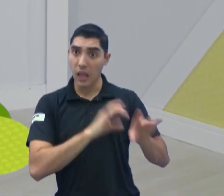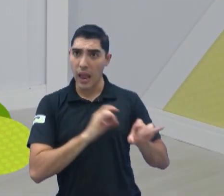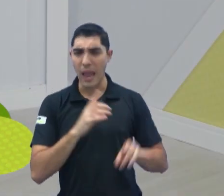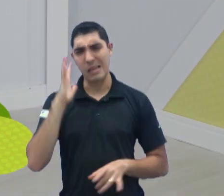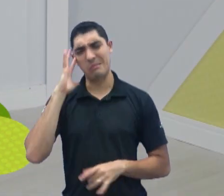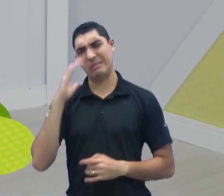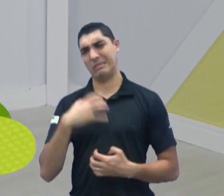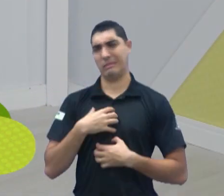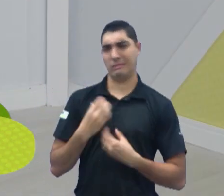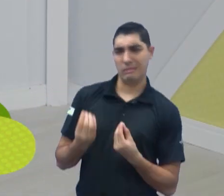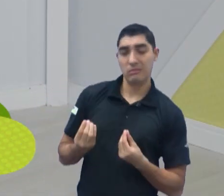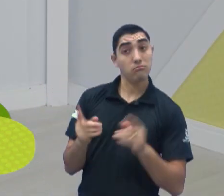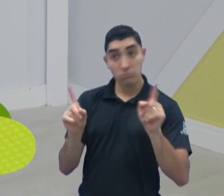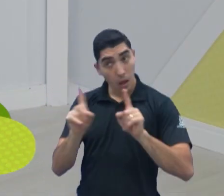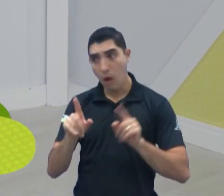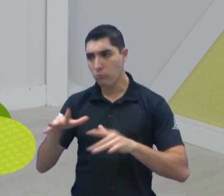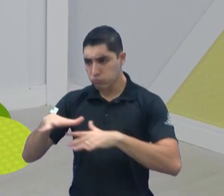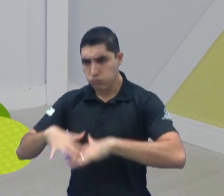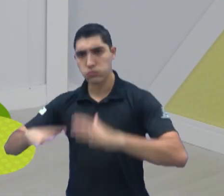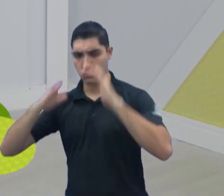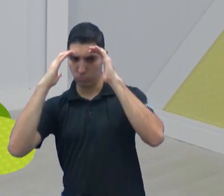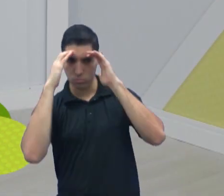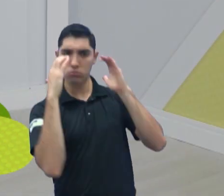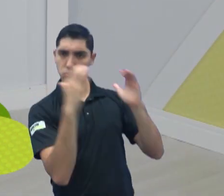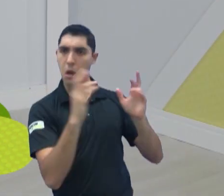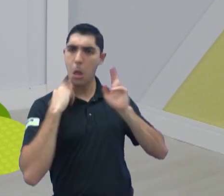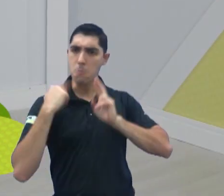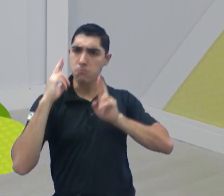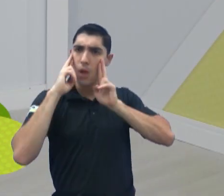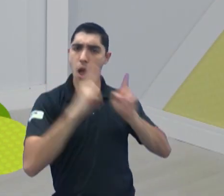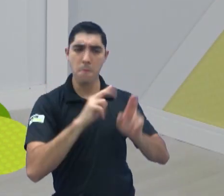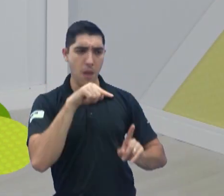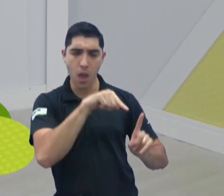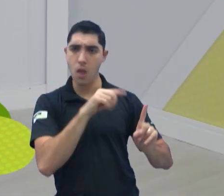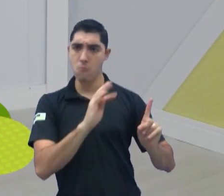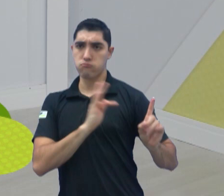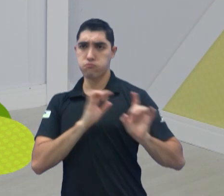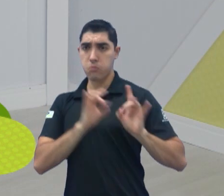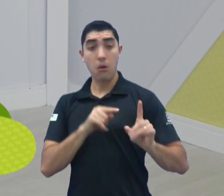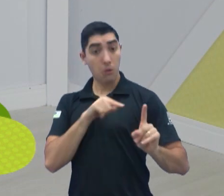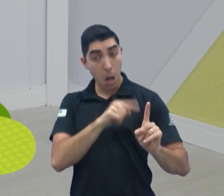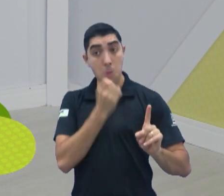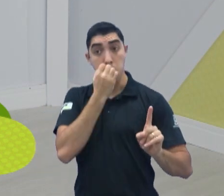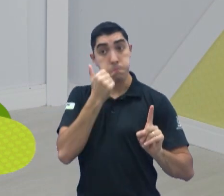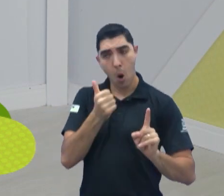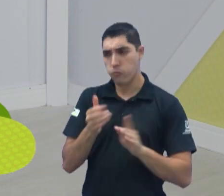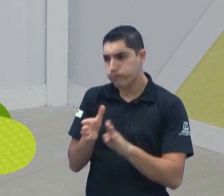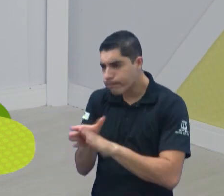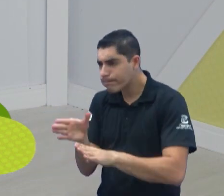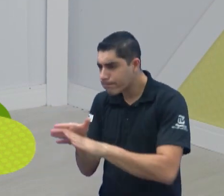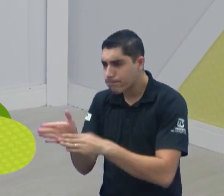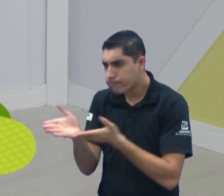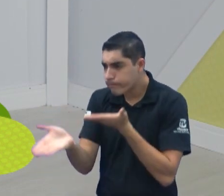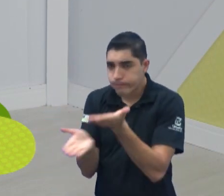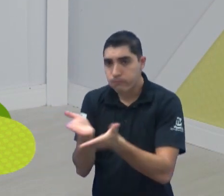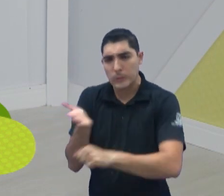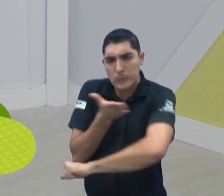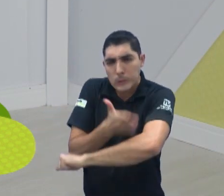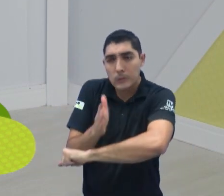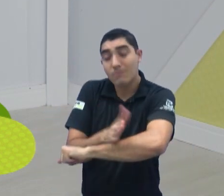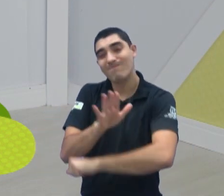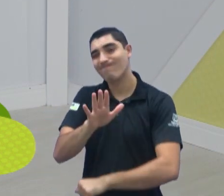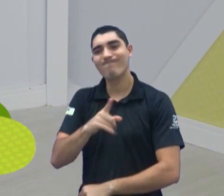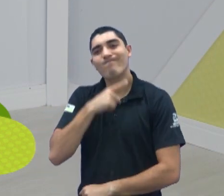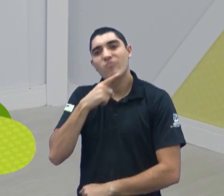jogadores respeitam o treinador independente da idade, então a gente sabe ali que o trabalho é muito forte na equipe do vôlei São José, os resultados não estão vindo,